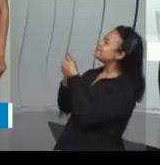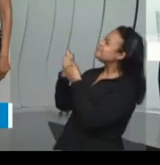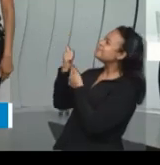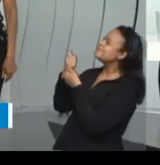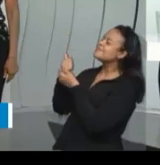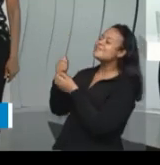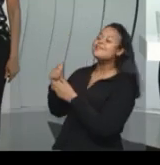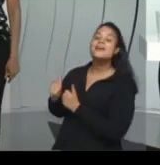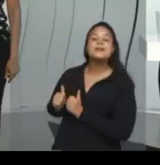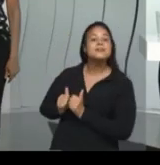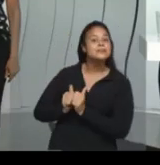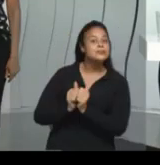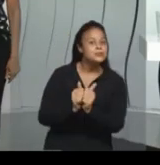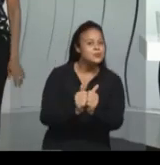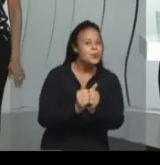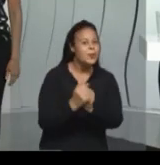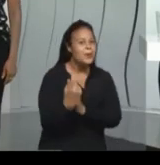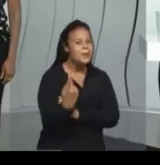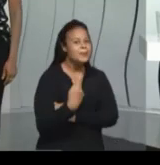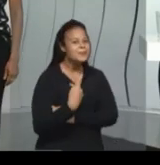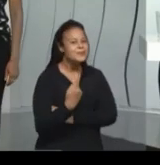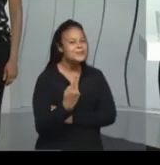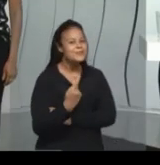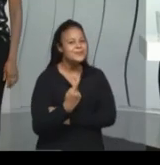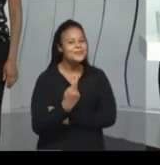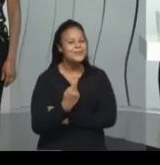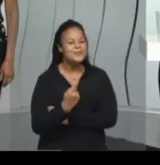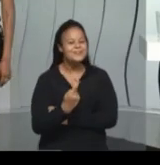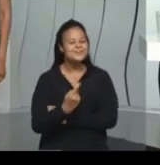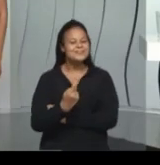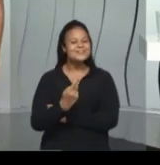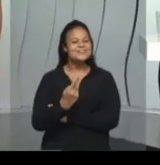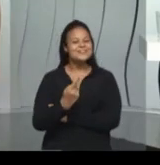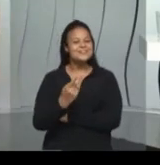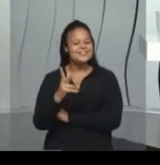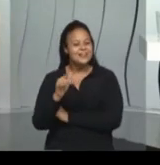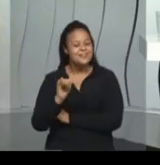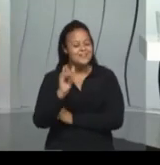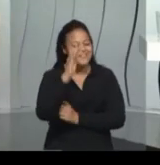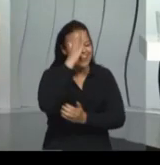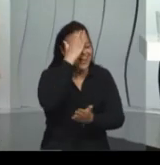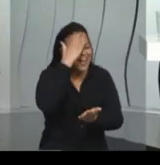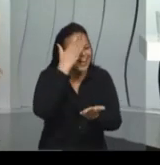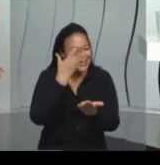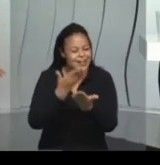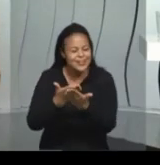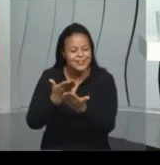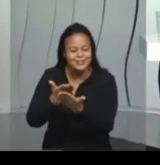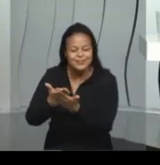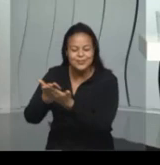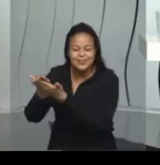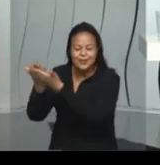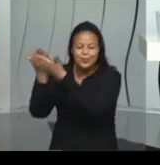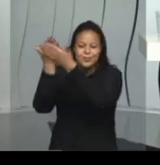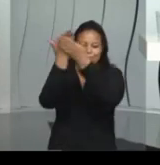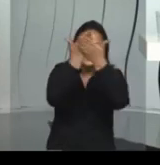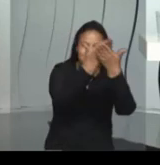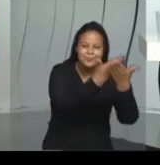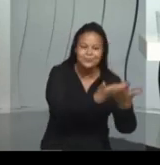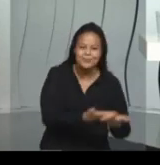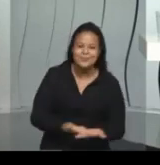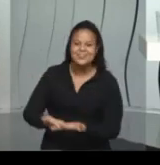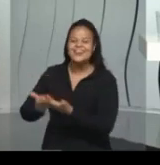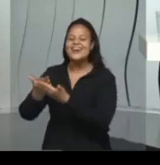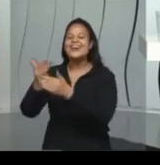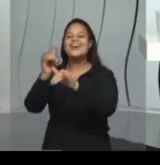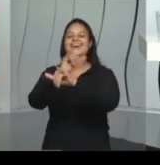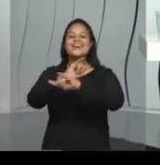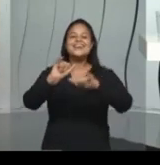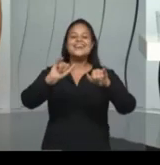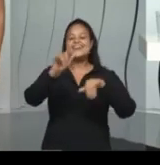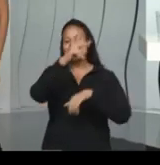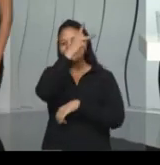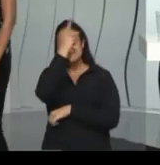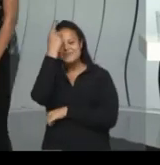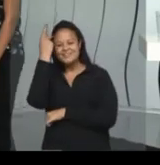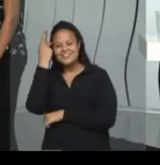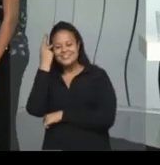nos acompanhar aí nessa aventura que é estudar sobre o relato pessoal. Vamos